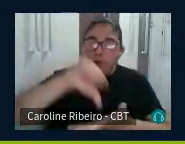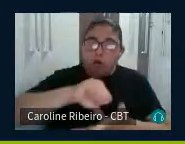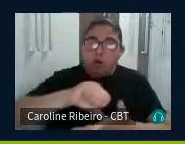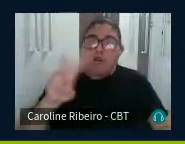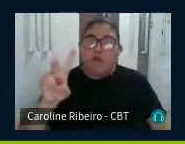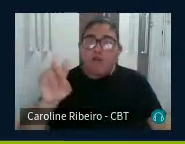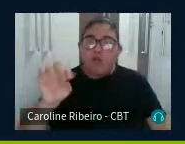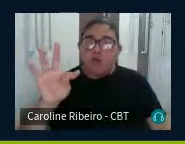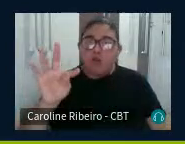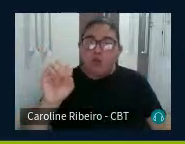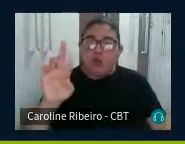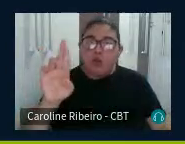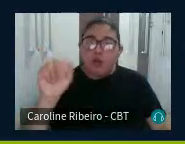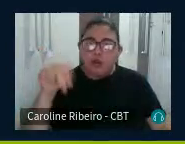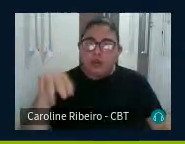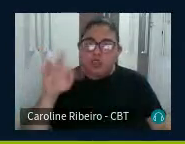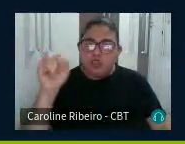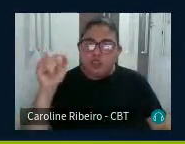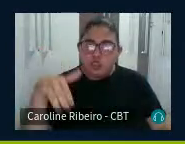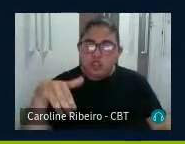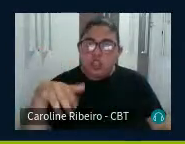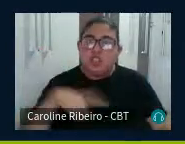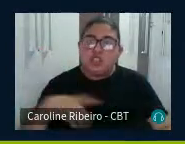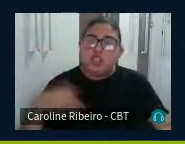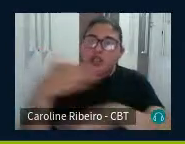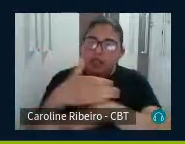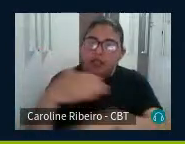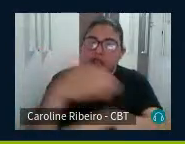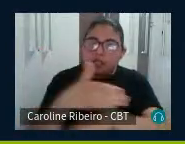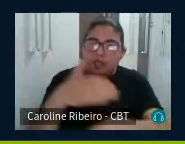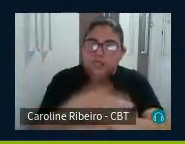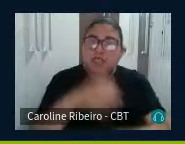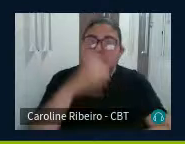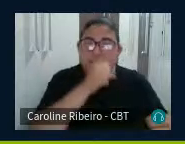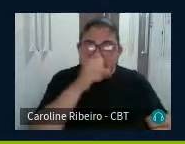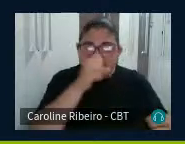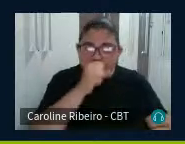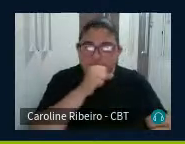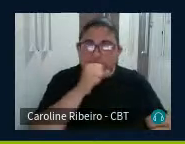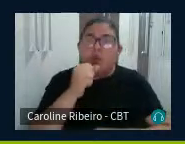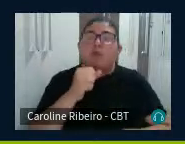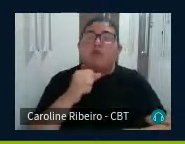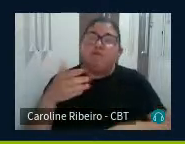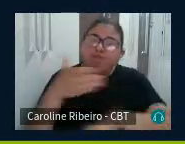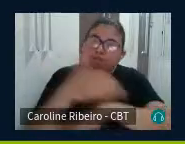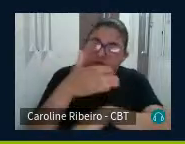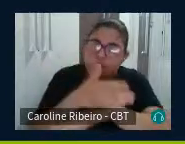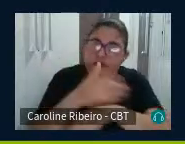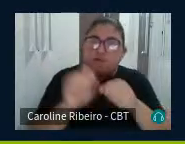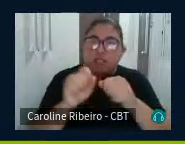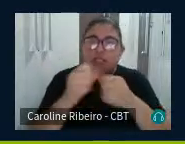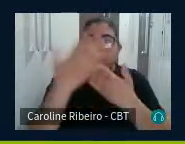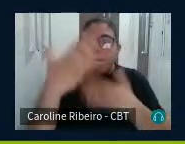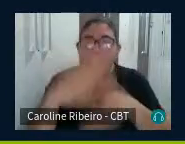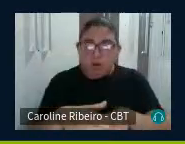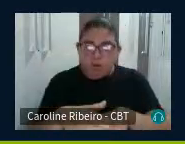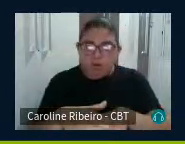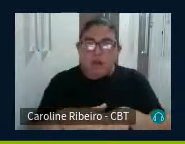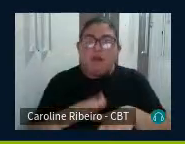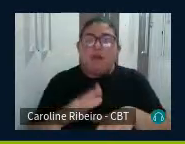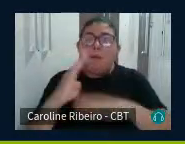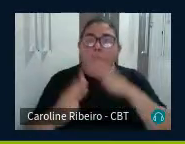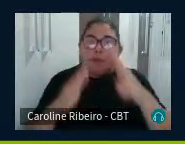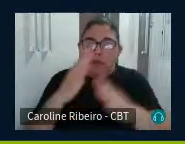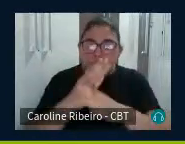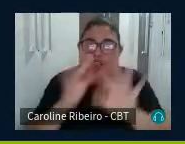forma presencial, aos sábados, às 8 horas da manhã, cada final de bimestre. Para eu estar